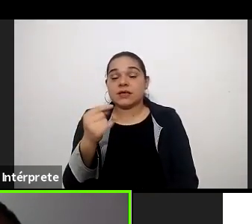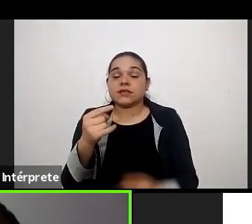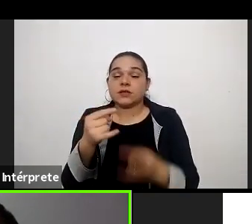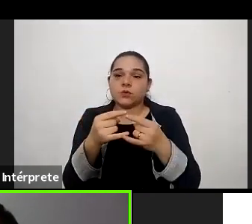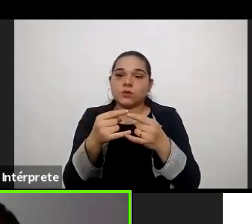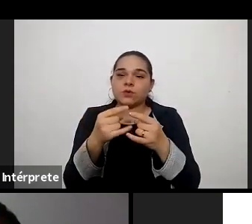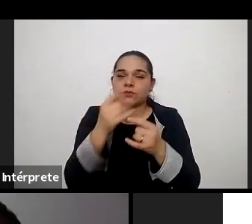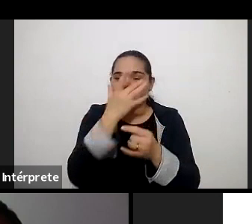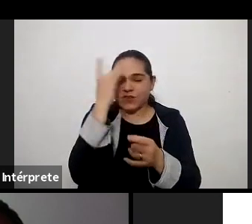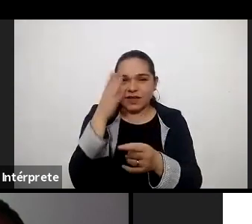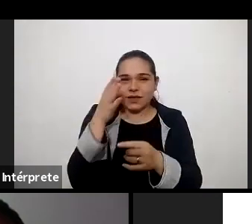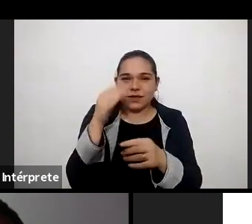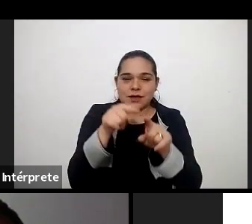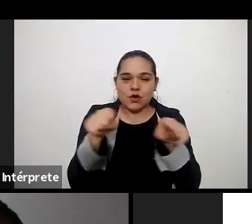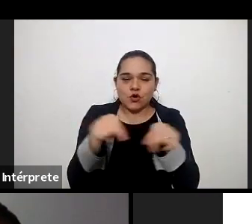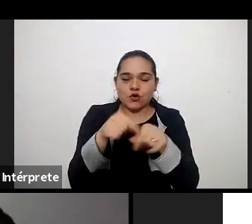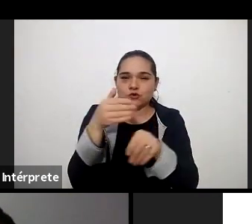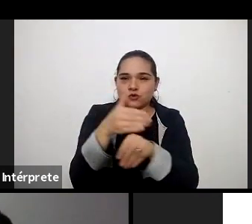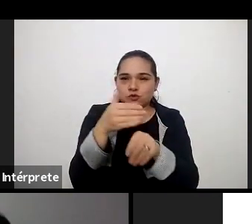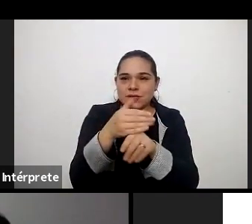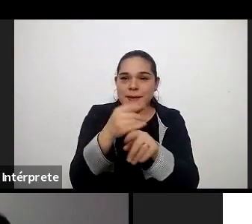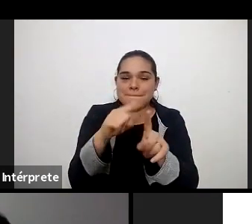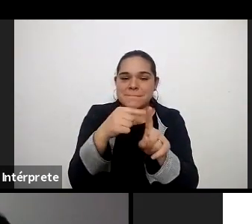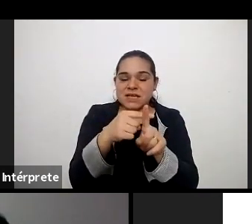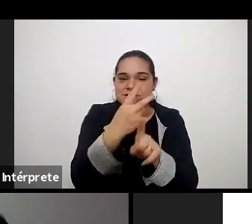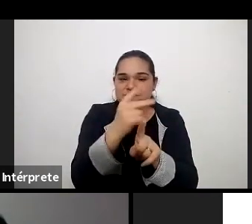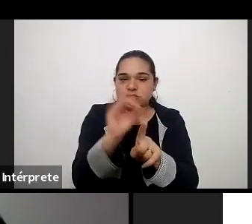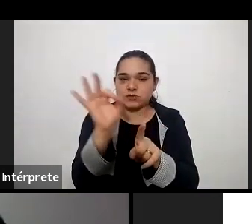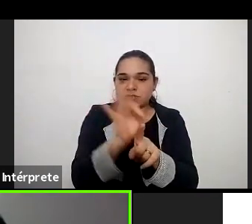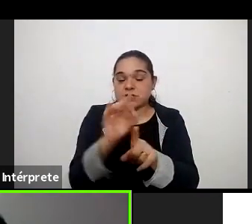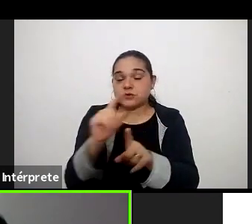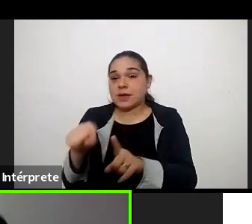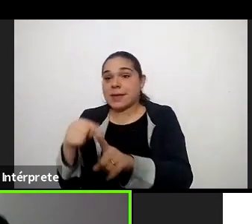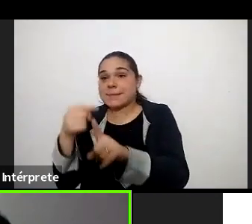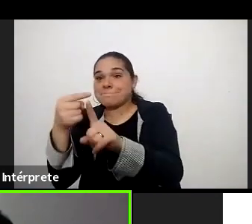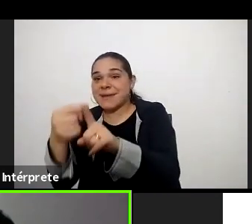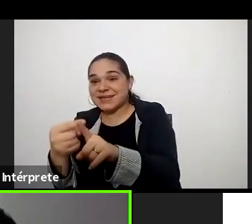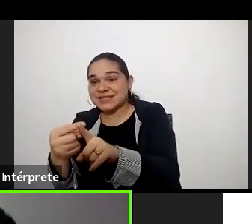exame em média o valor da consulta custa quanto